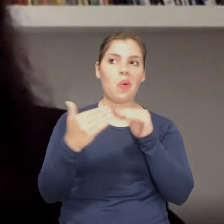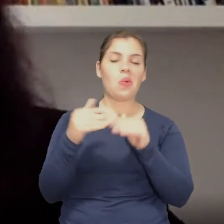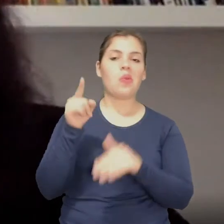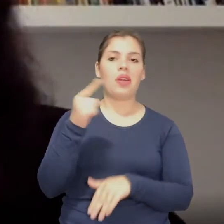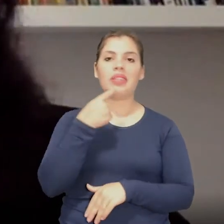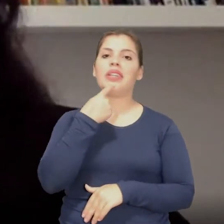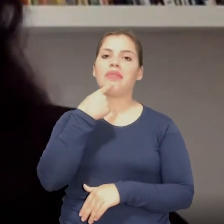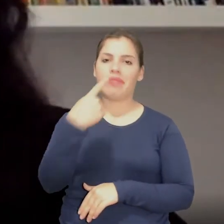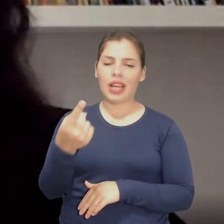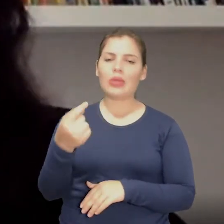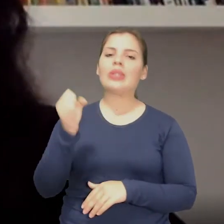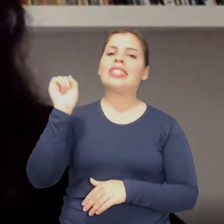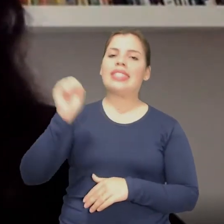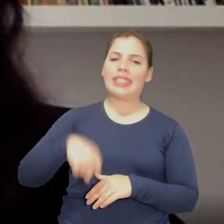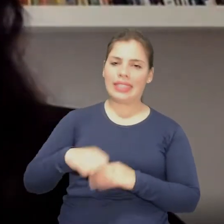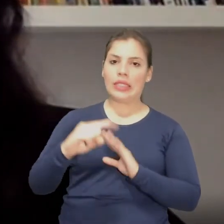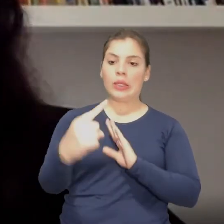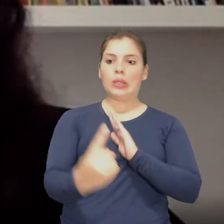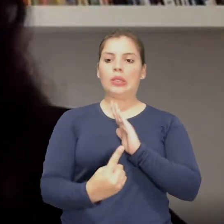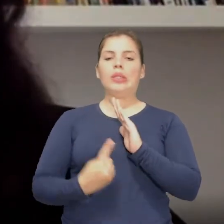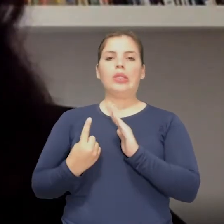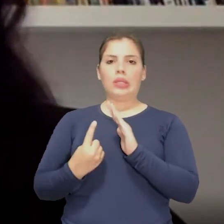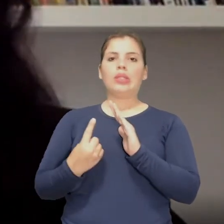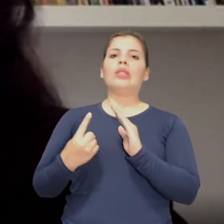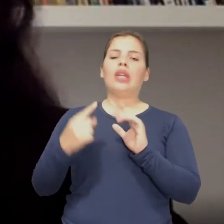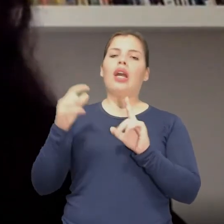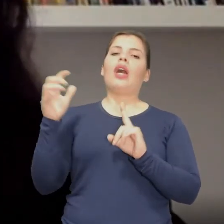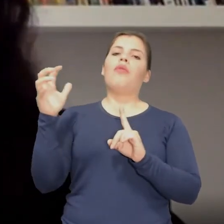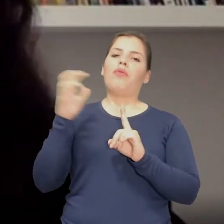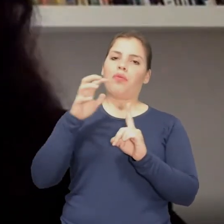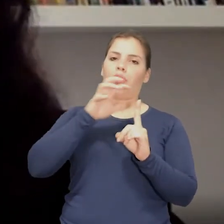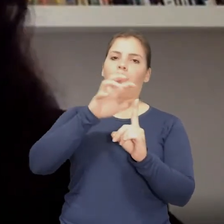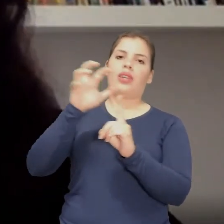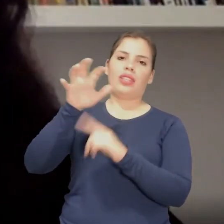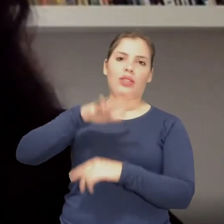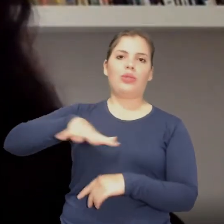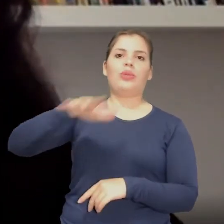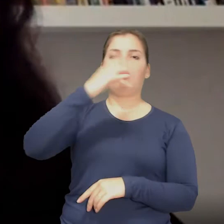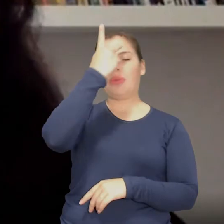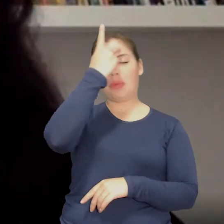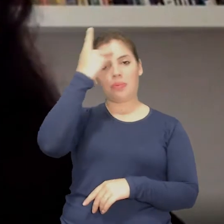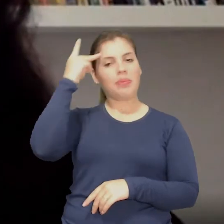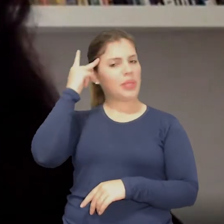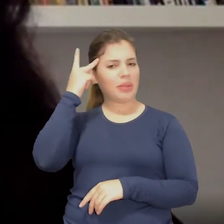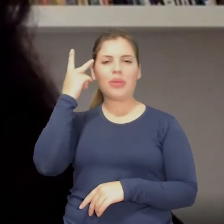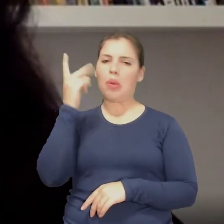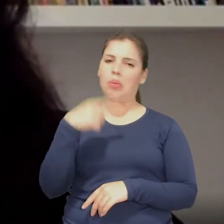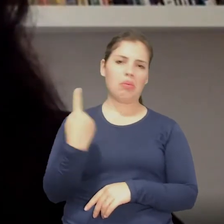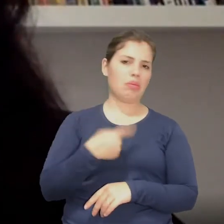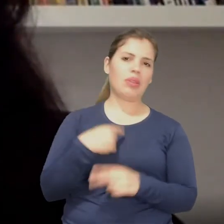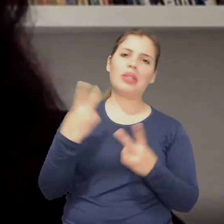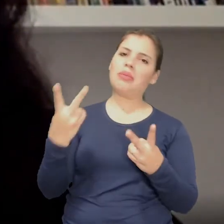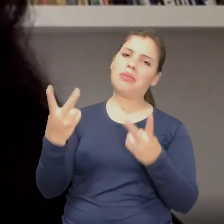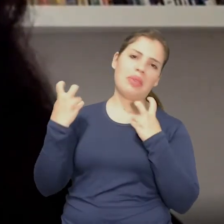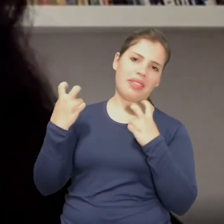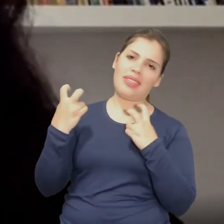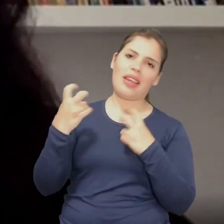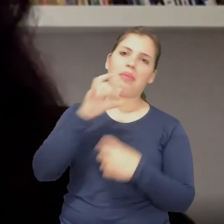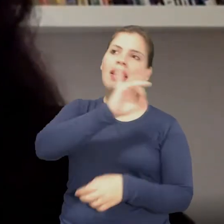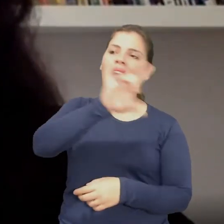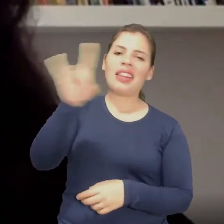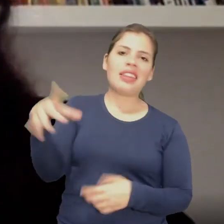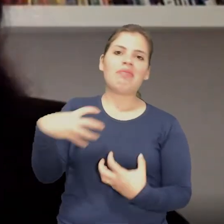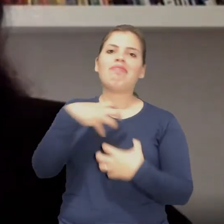com o que você disse. De fato, interferiu e modificou muito, né? Eu acho que é muito fácil de a gente perceber